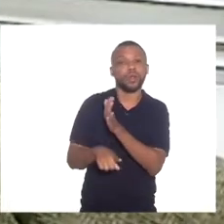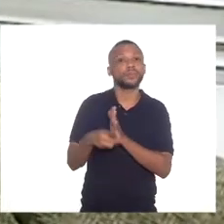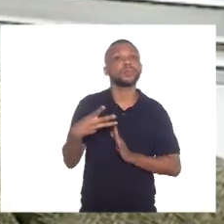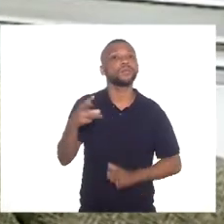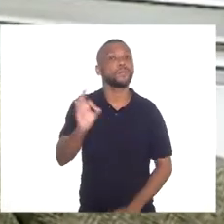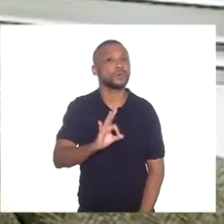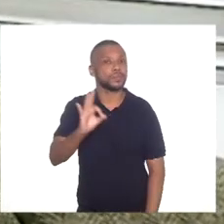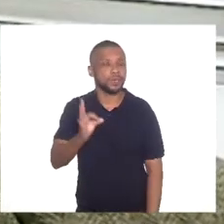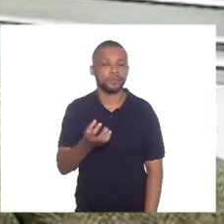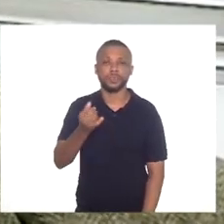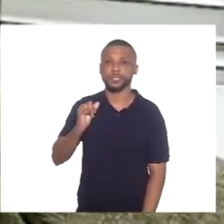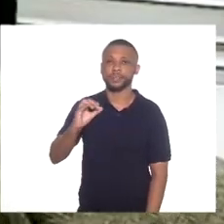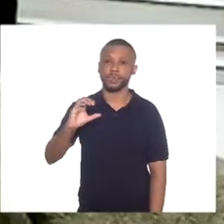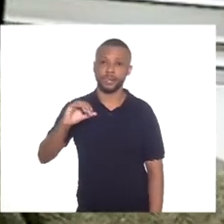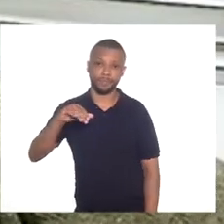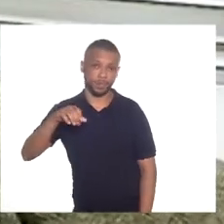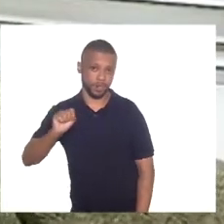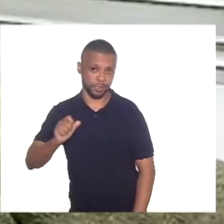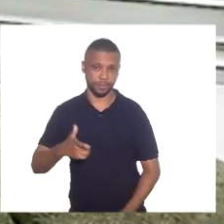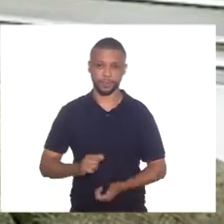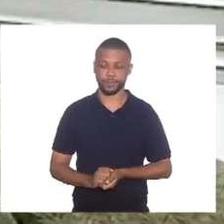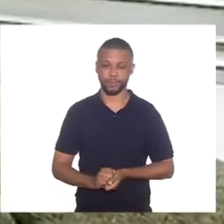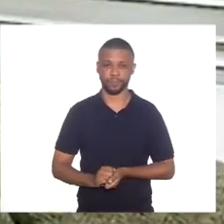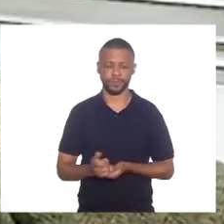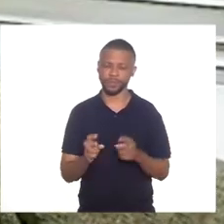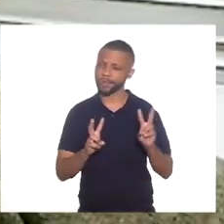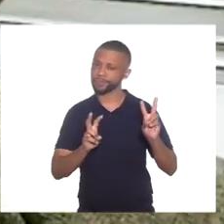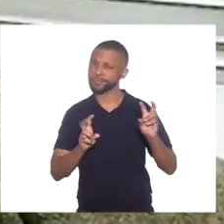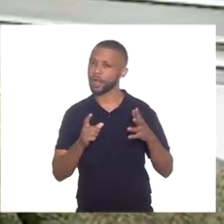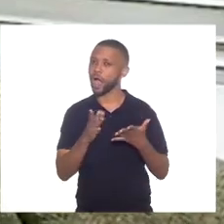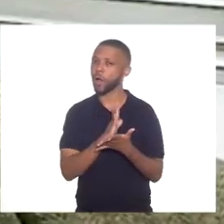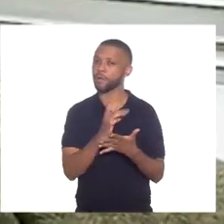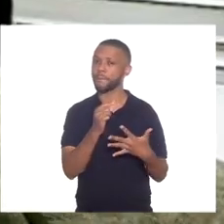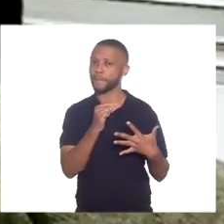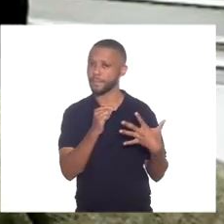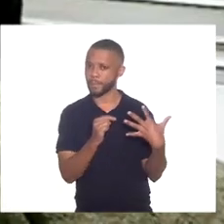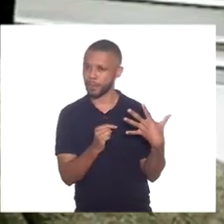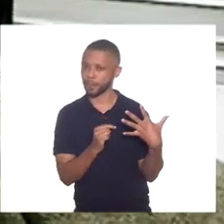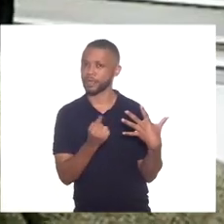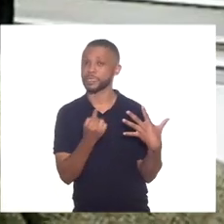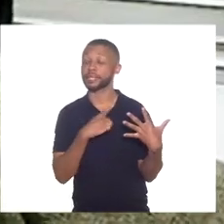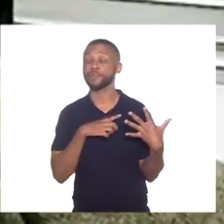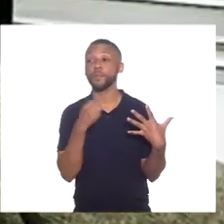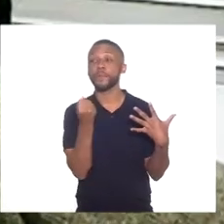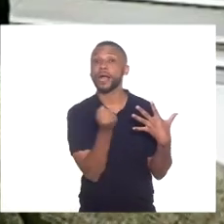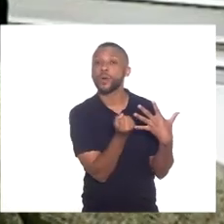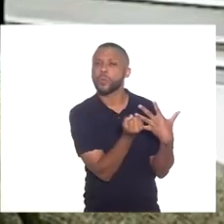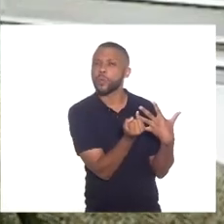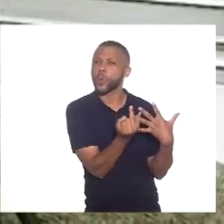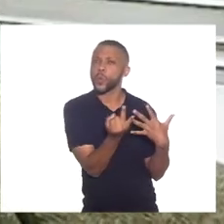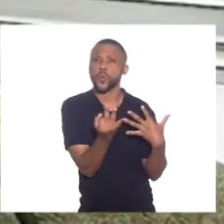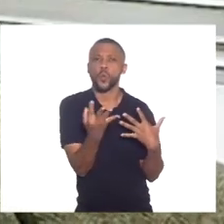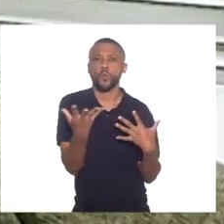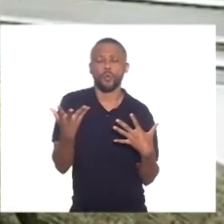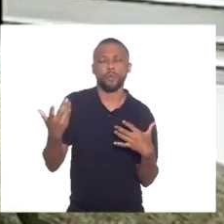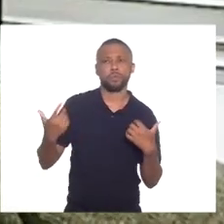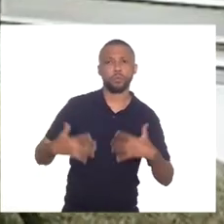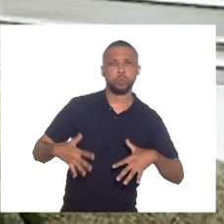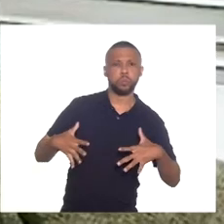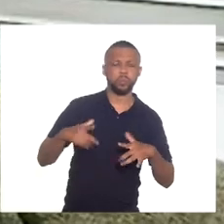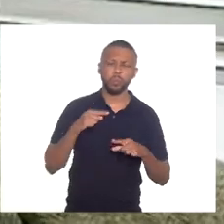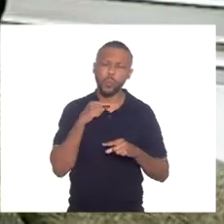Então, nós estamos aqui citando alguns tópicos, porque é um quantitativo imenso de